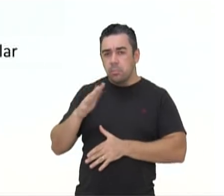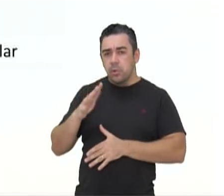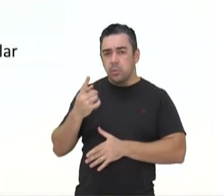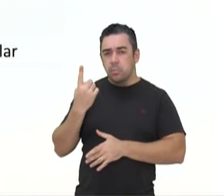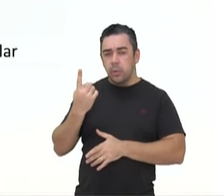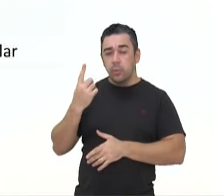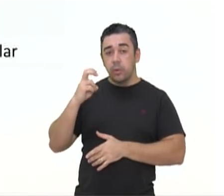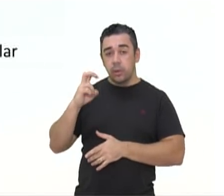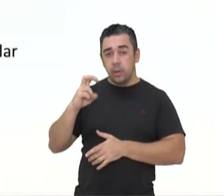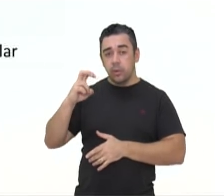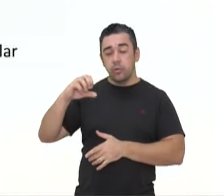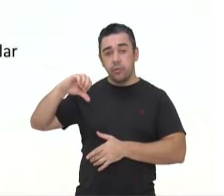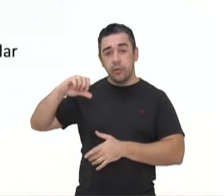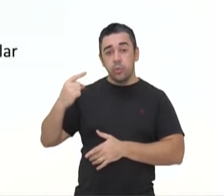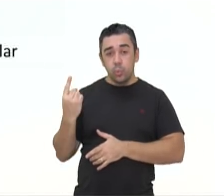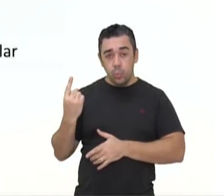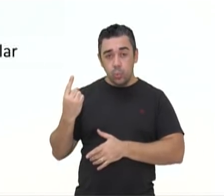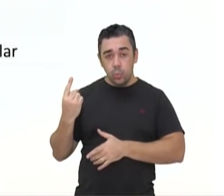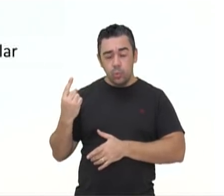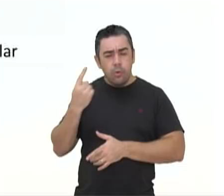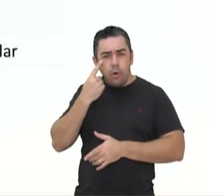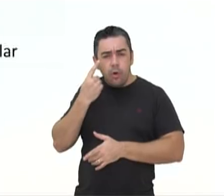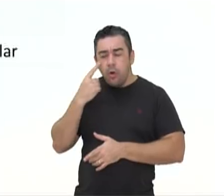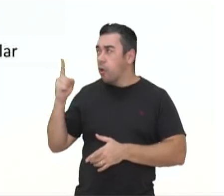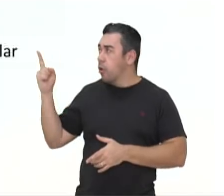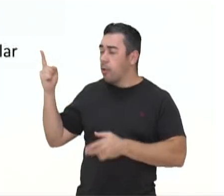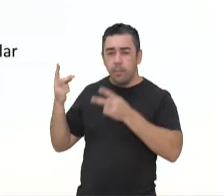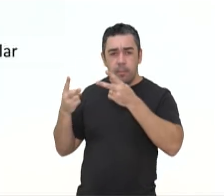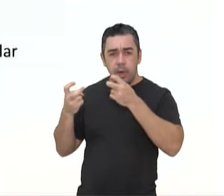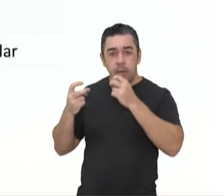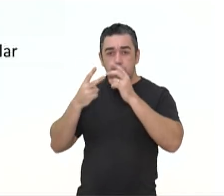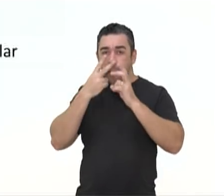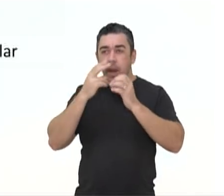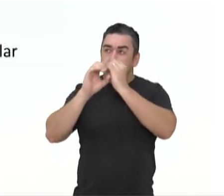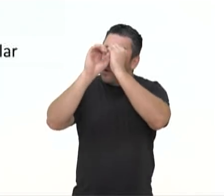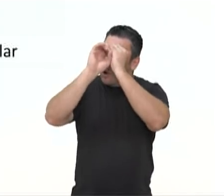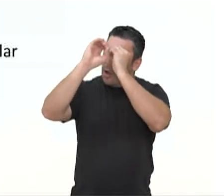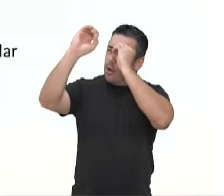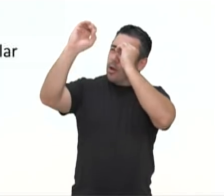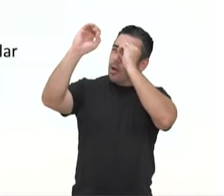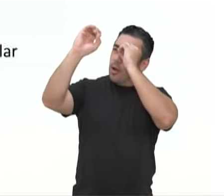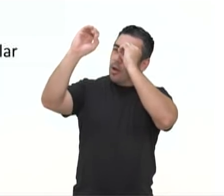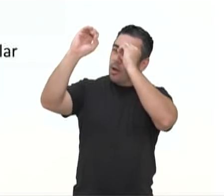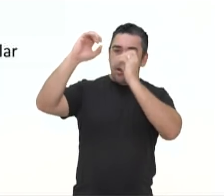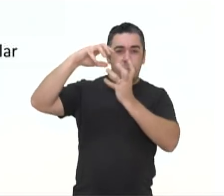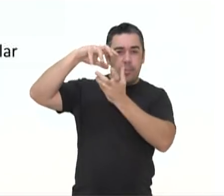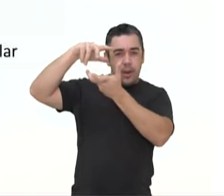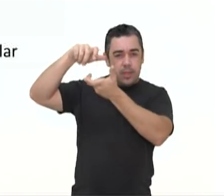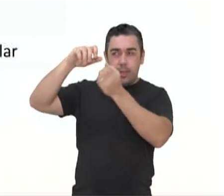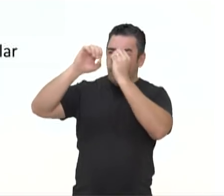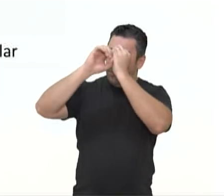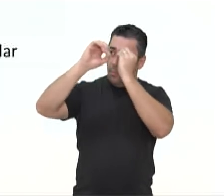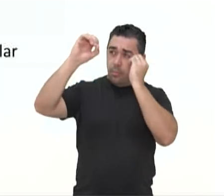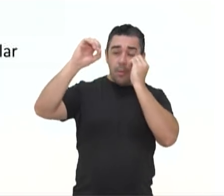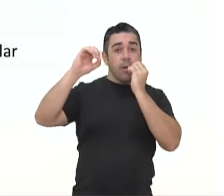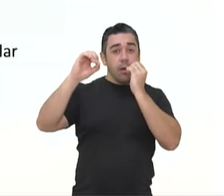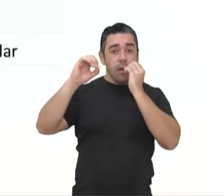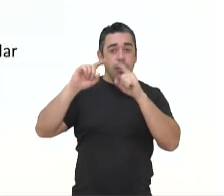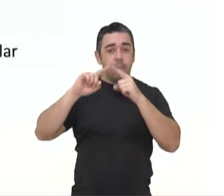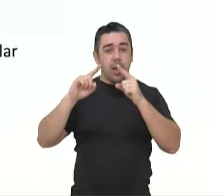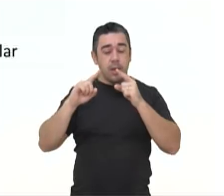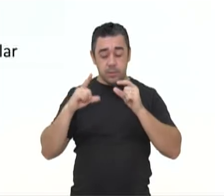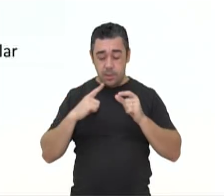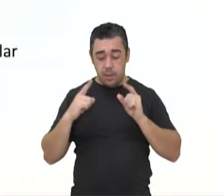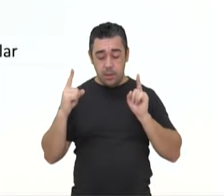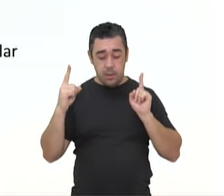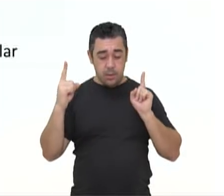aproximadamente 1591. Você percebe que ele parece uma luneta, né? Parece um tubo. E na ponta